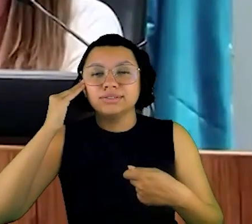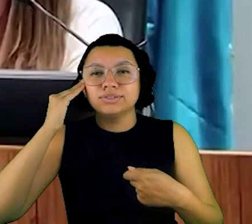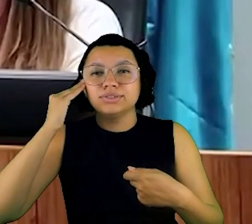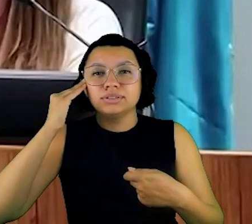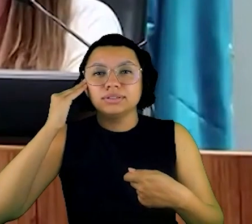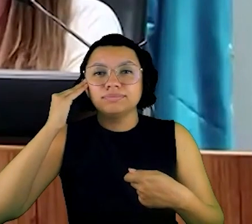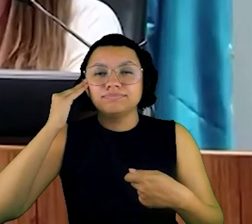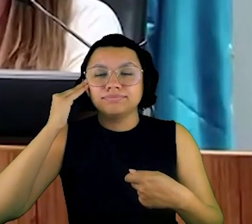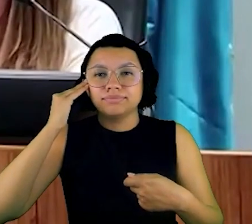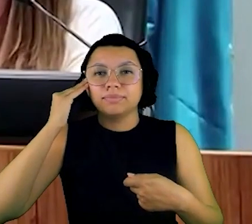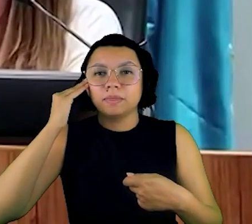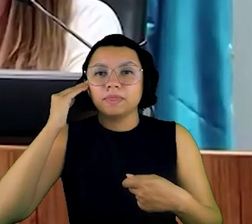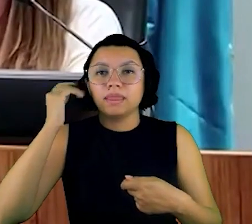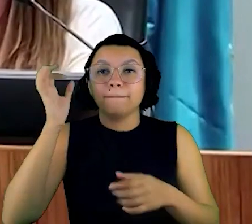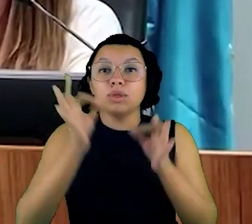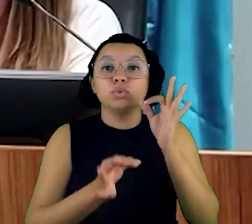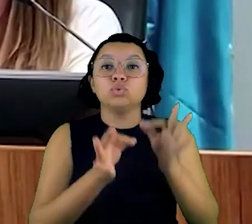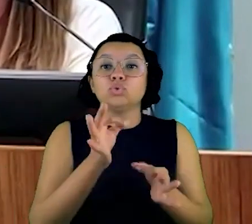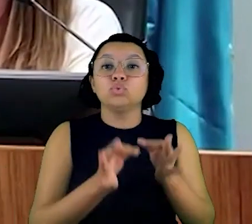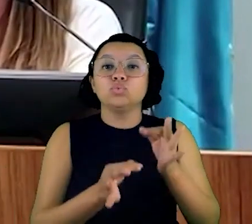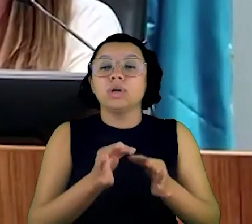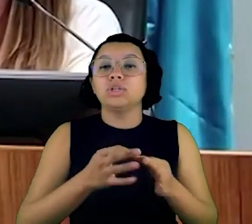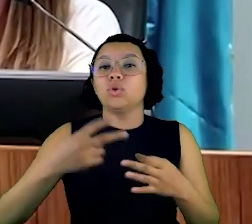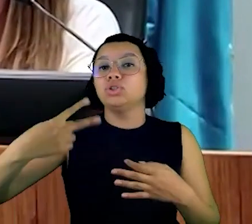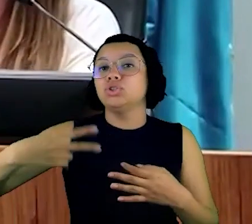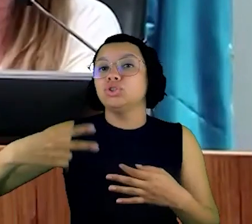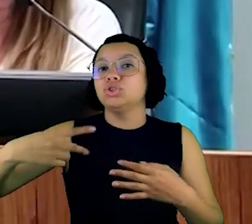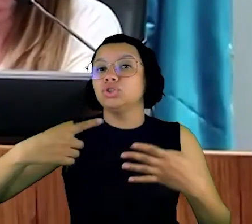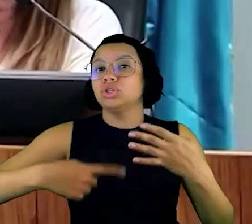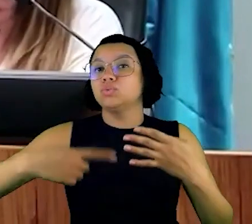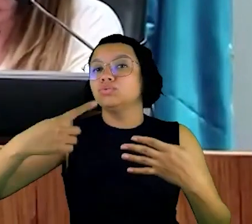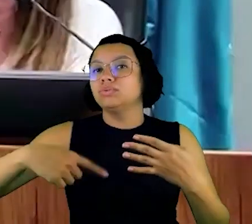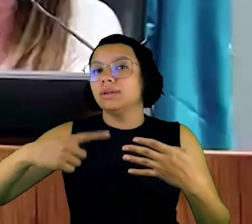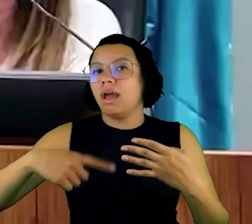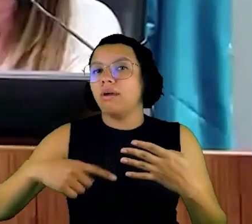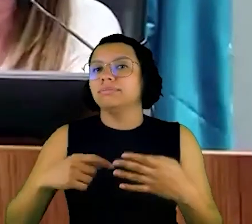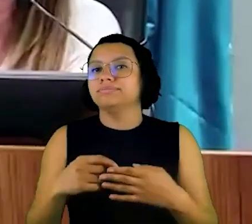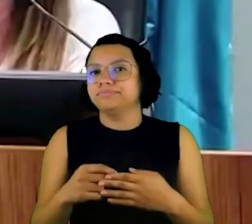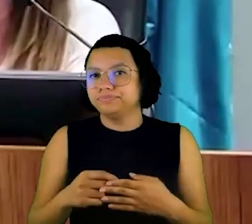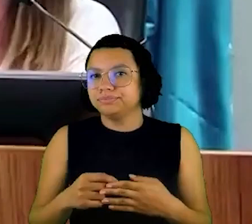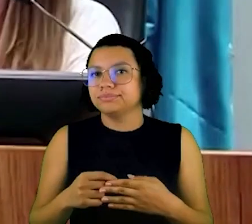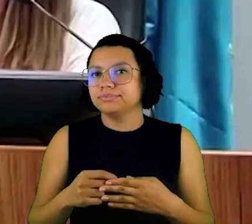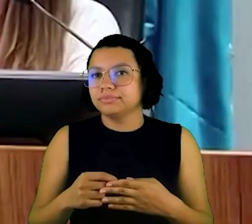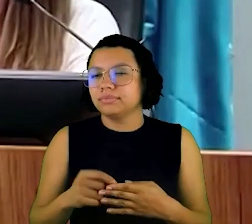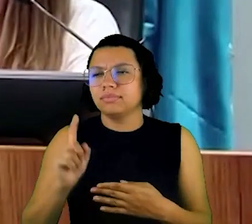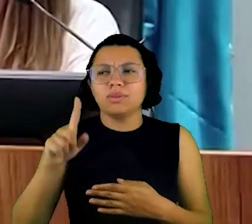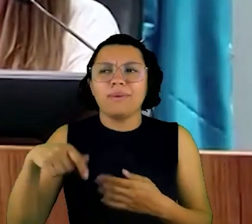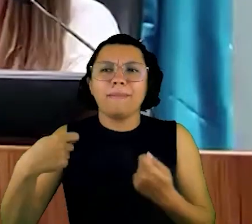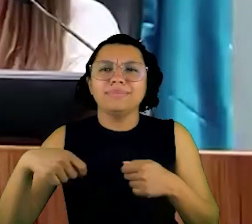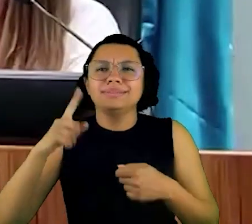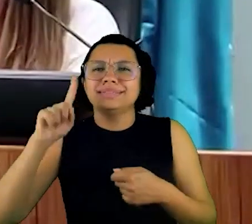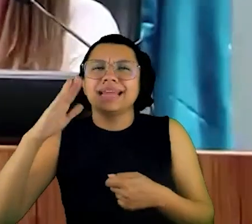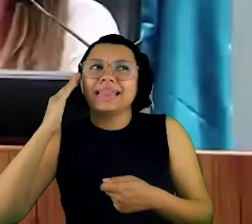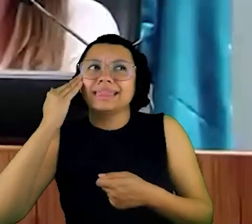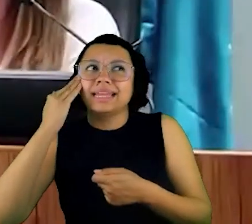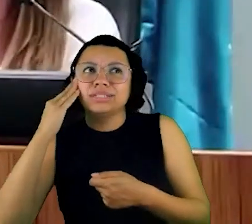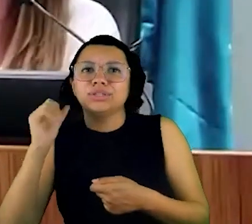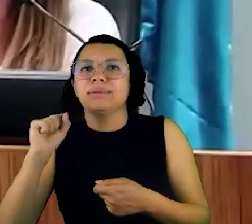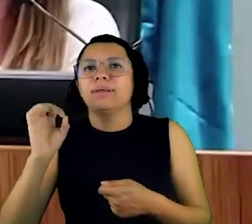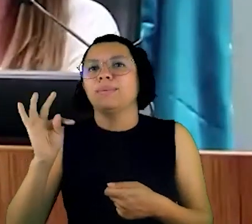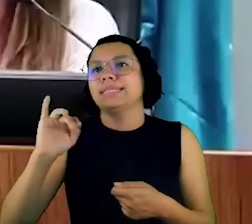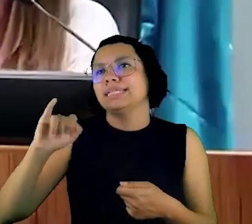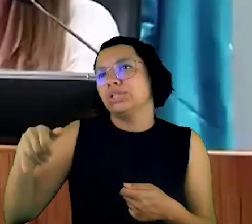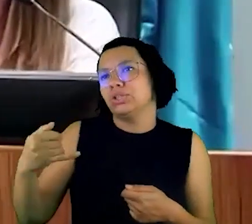compreendida pelos julgadores de segundo grau, não é que precisa ser compreendido